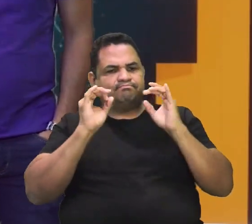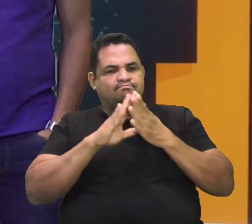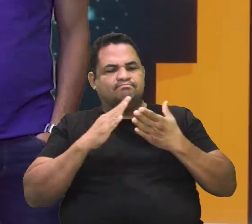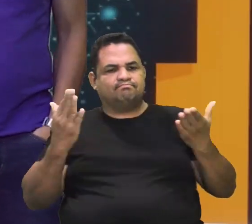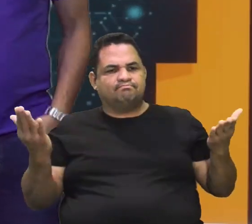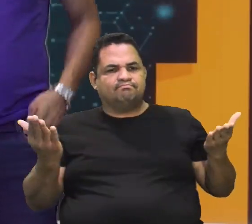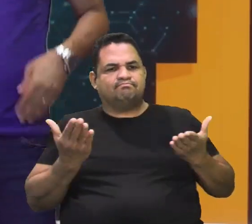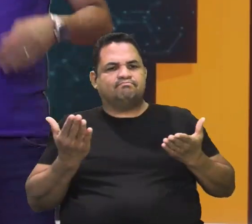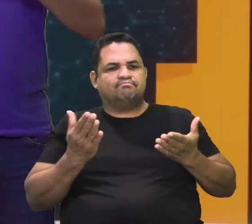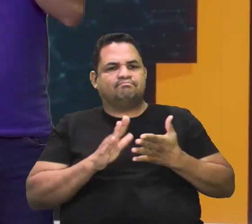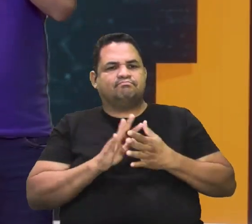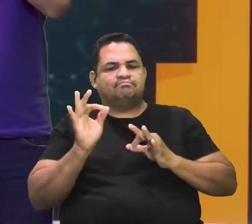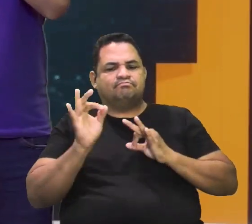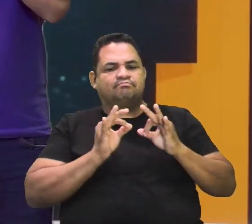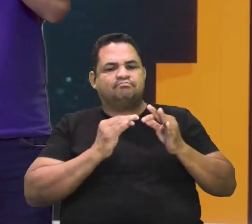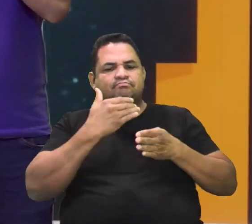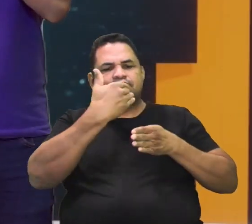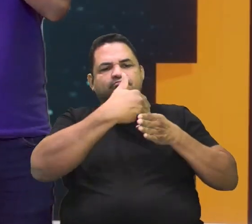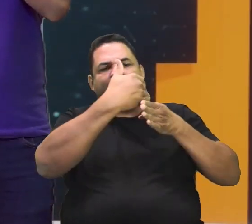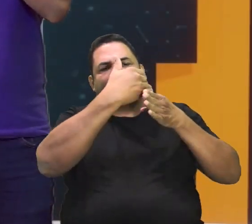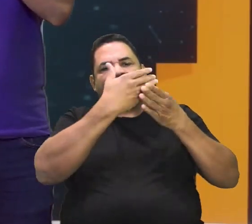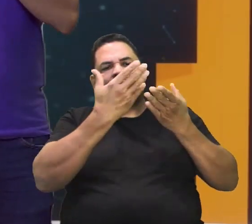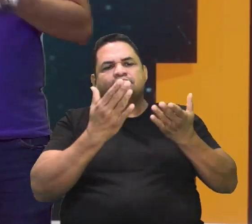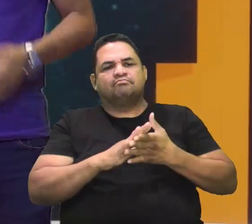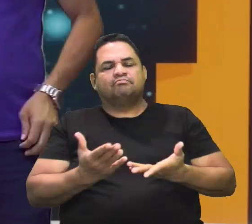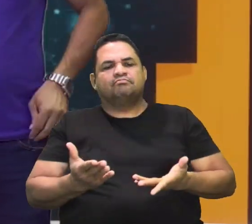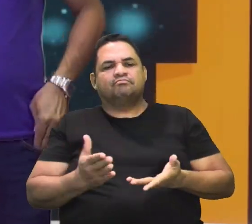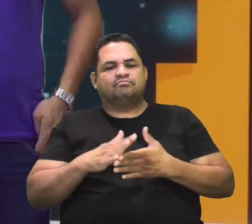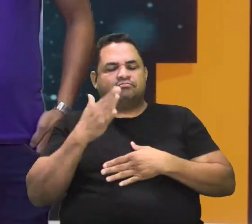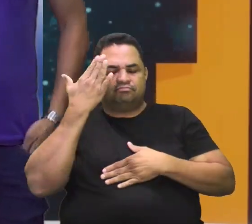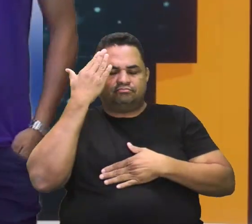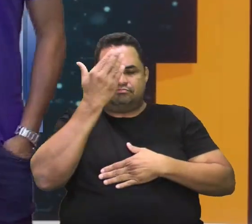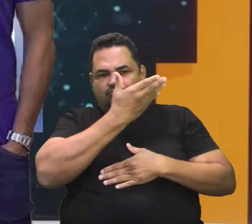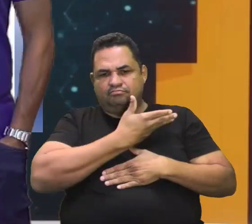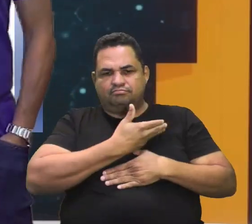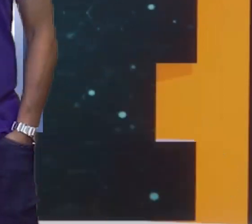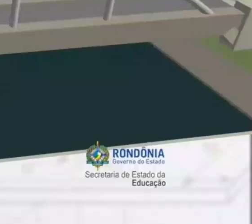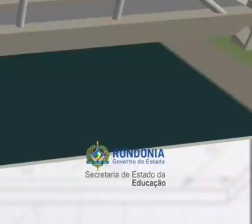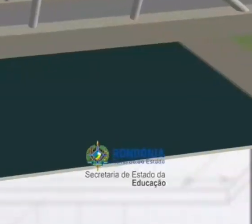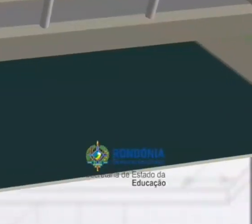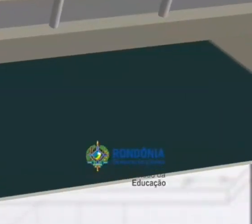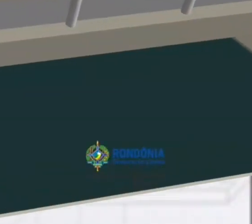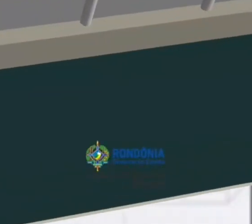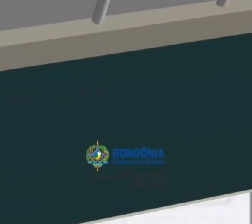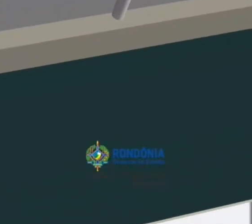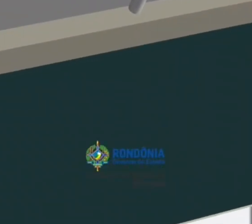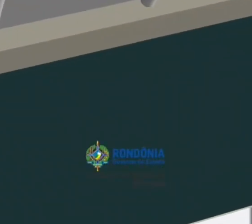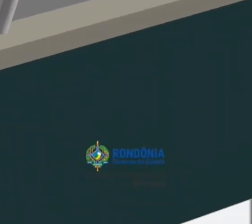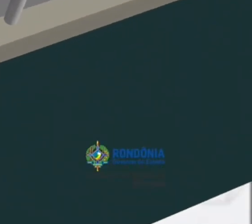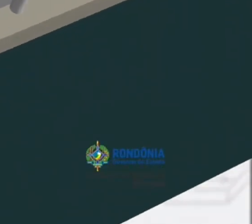especialmente no que se refere à construção civil. Então, vamos assistir o vídeo e entender melhor tudo isso. Um